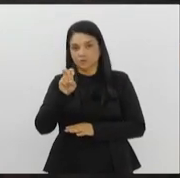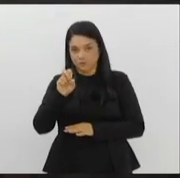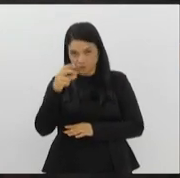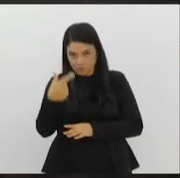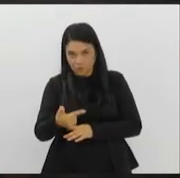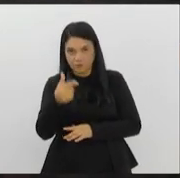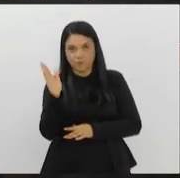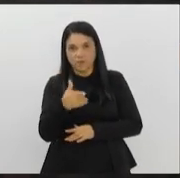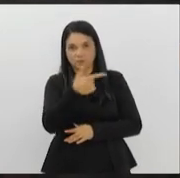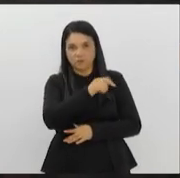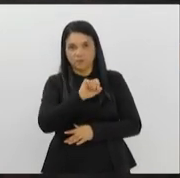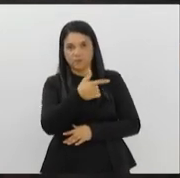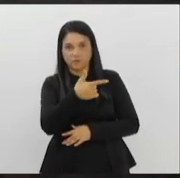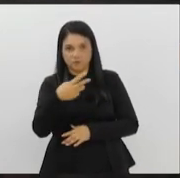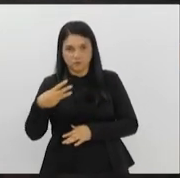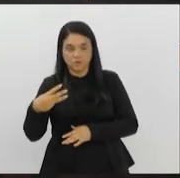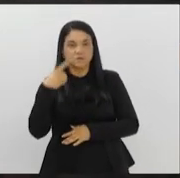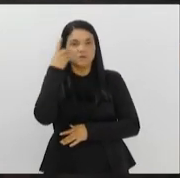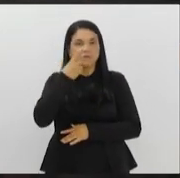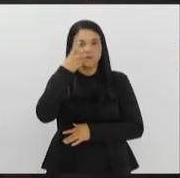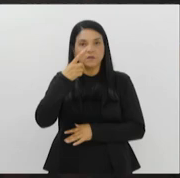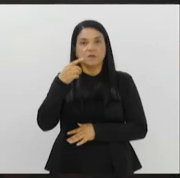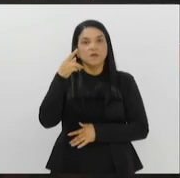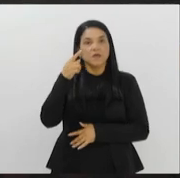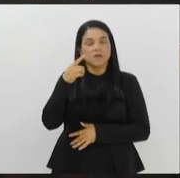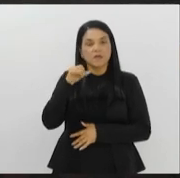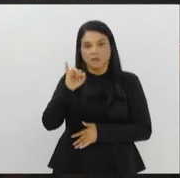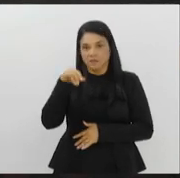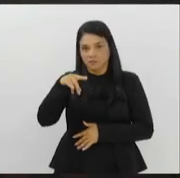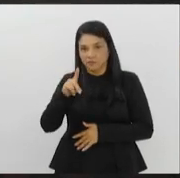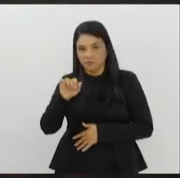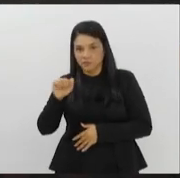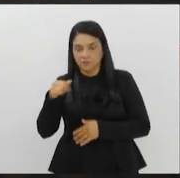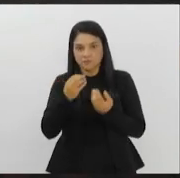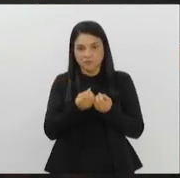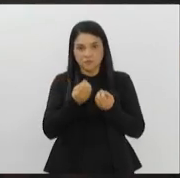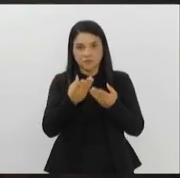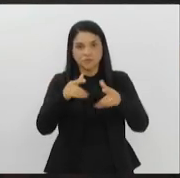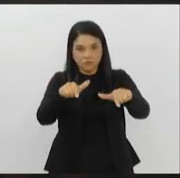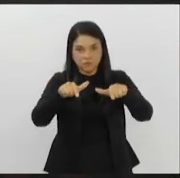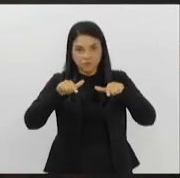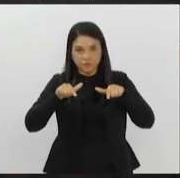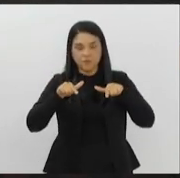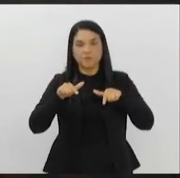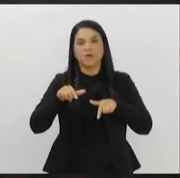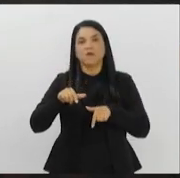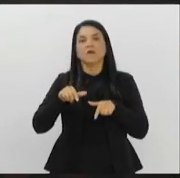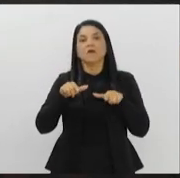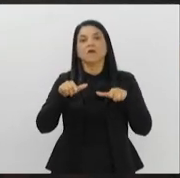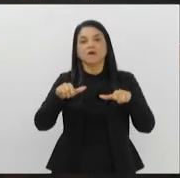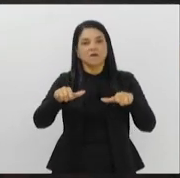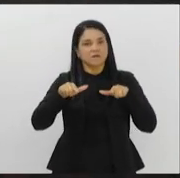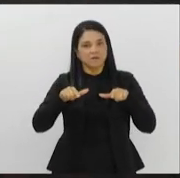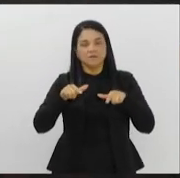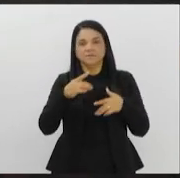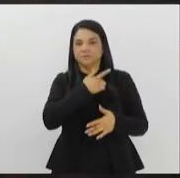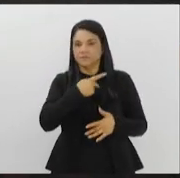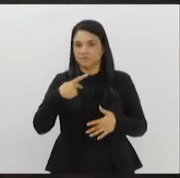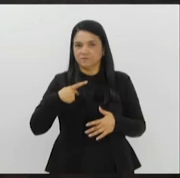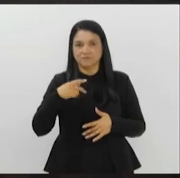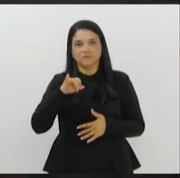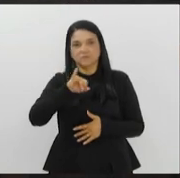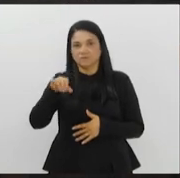582/2023, de autoria da deputada Índia Armelau, que concede o diploma Russell Philip Shedd ao pastor